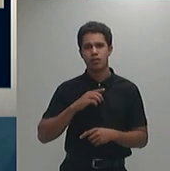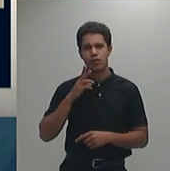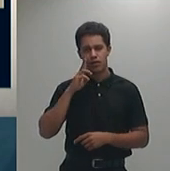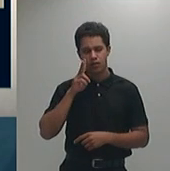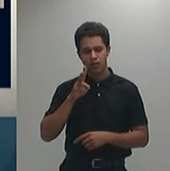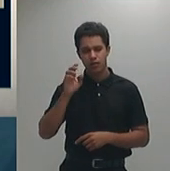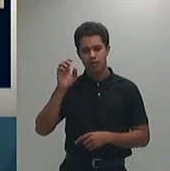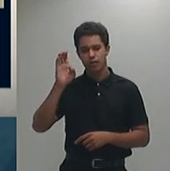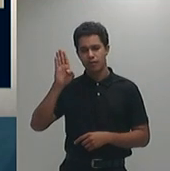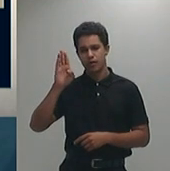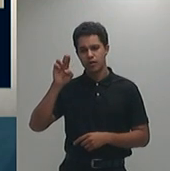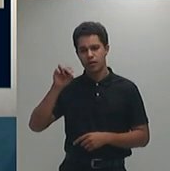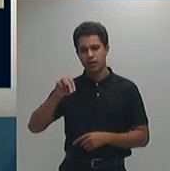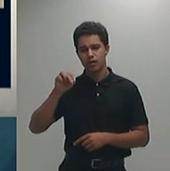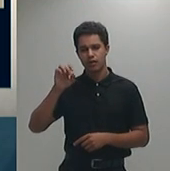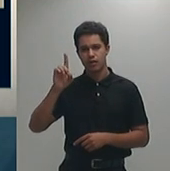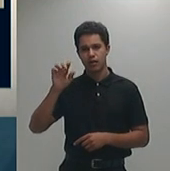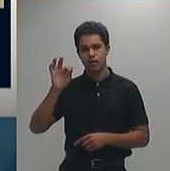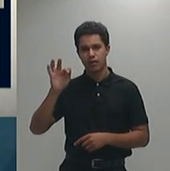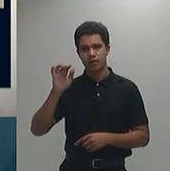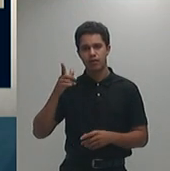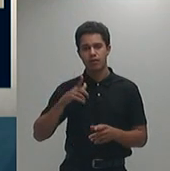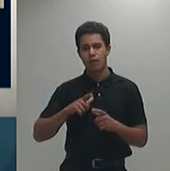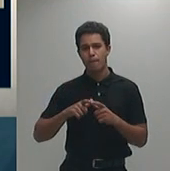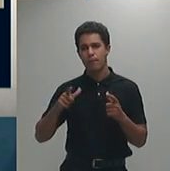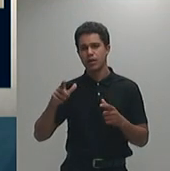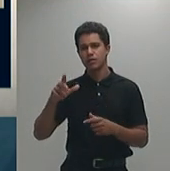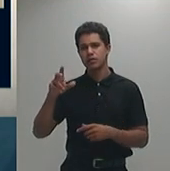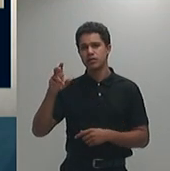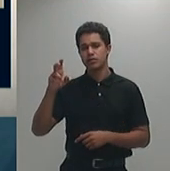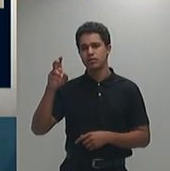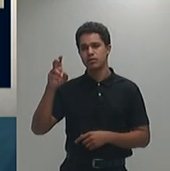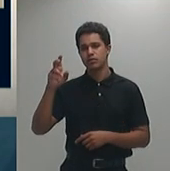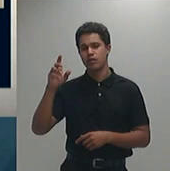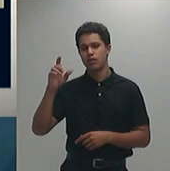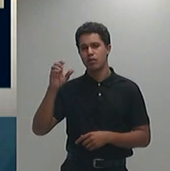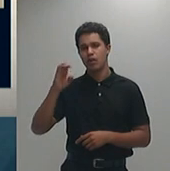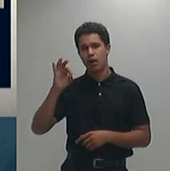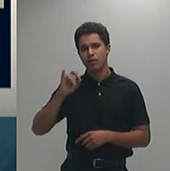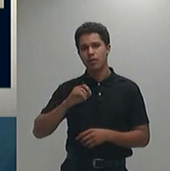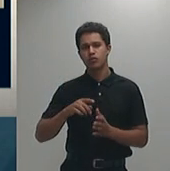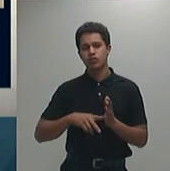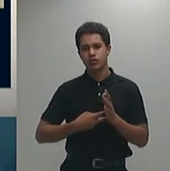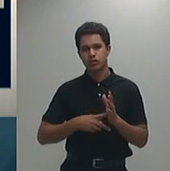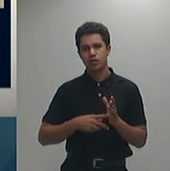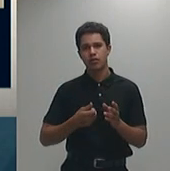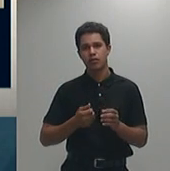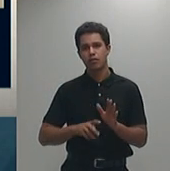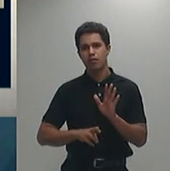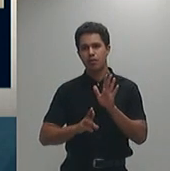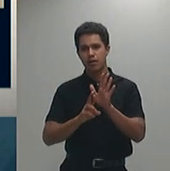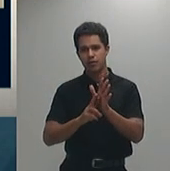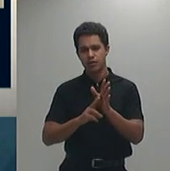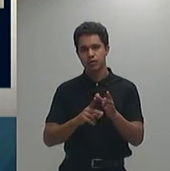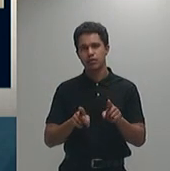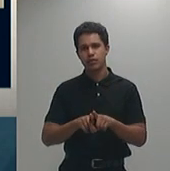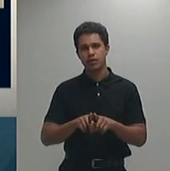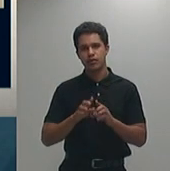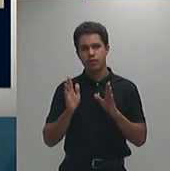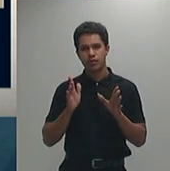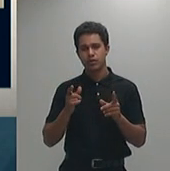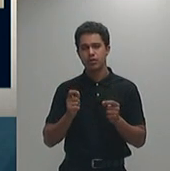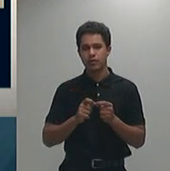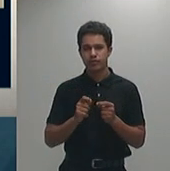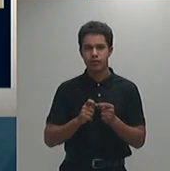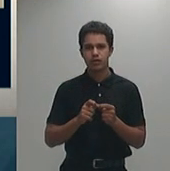minoritário detentor de mais de cinco porcento do capital social e com a correspondente representatividade que a lei de confere já havia exercido